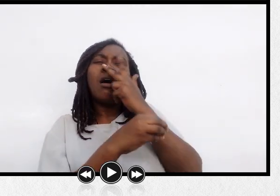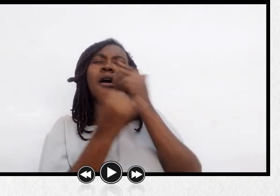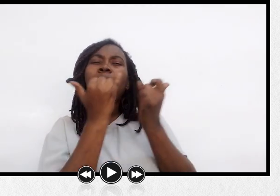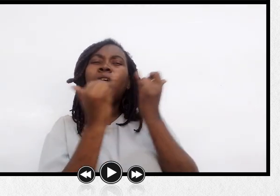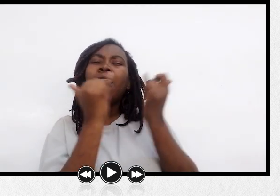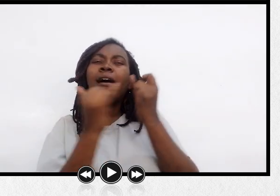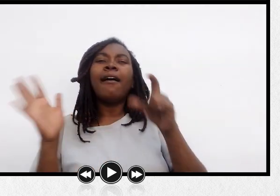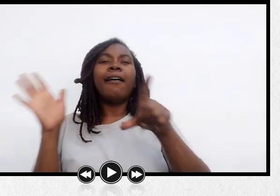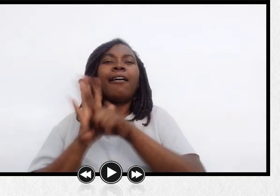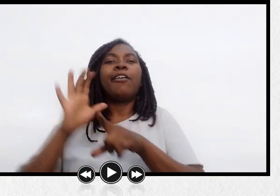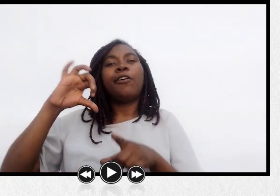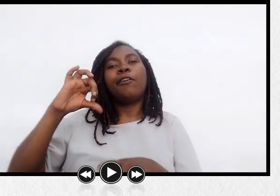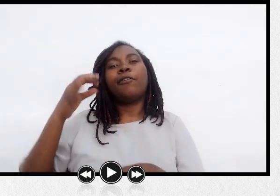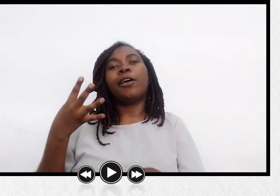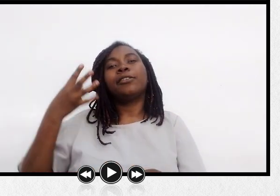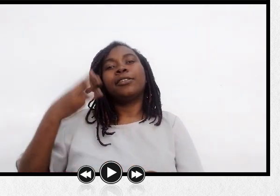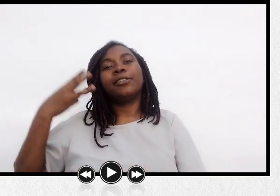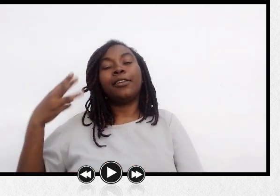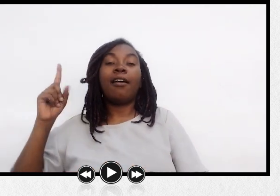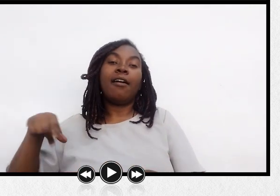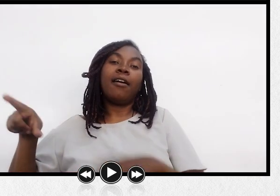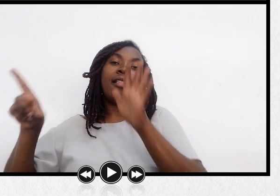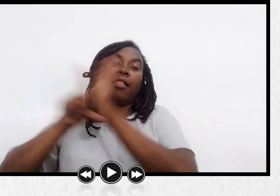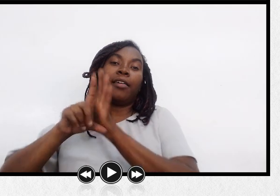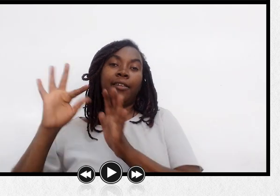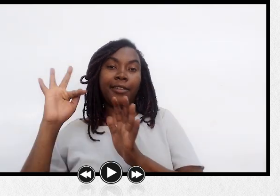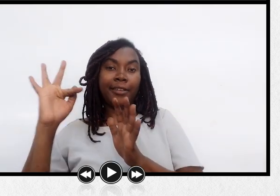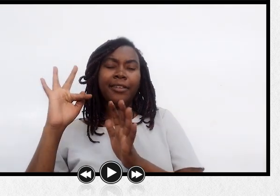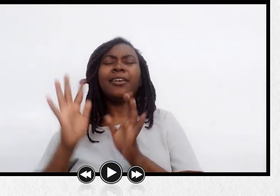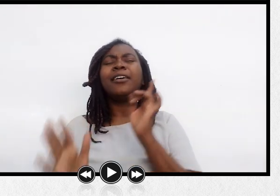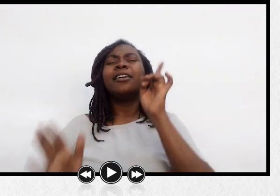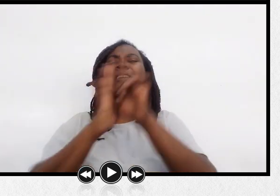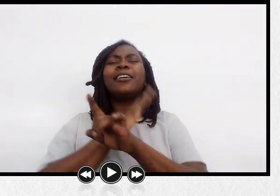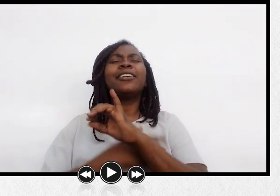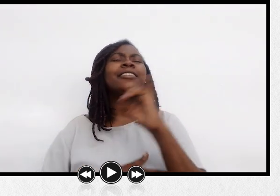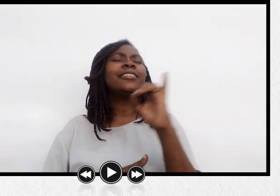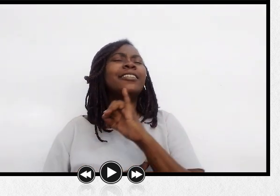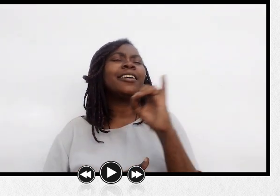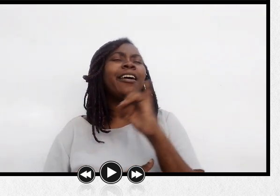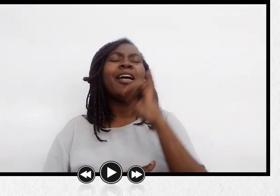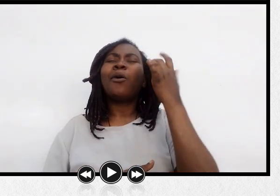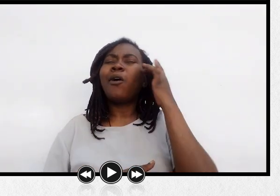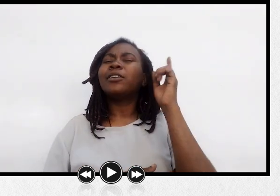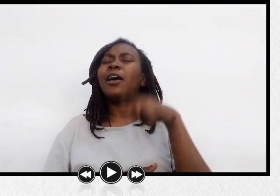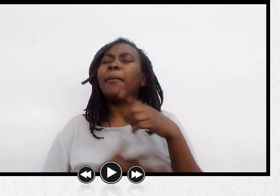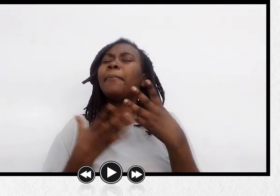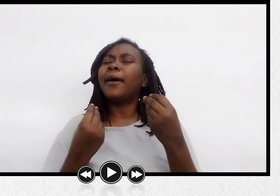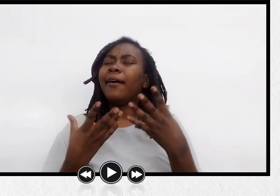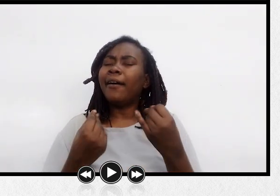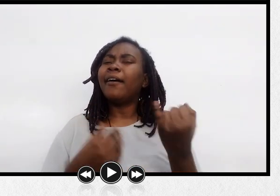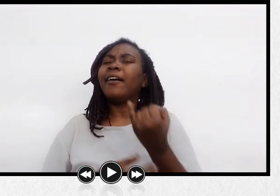Lei 9433, que é a lei federal. Uma pergunta interessante, que acho que é bastante